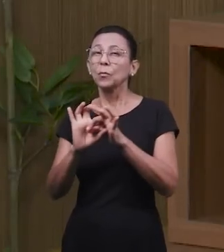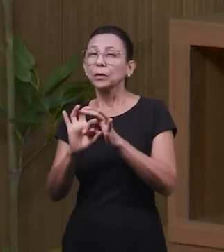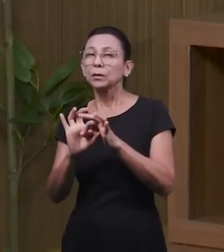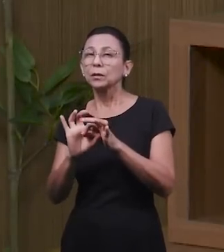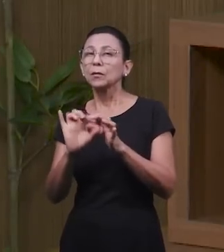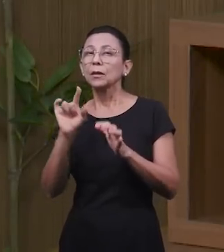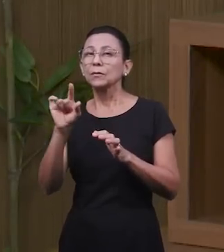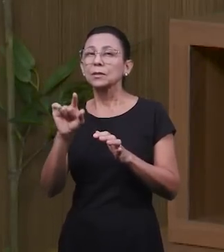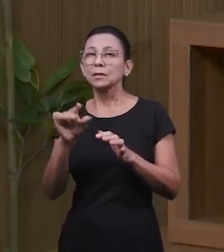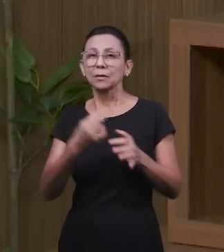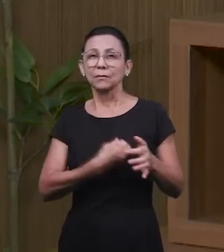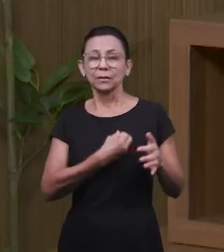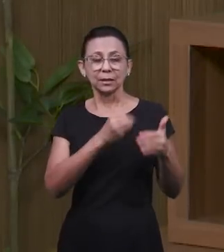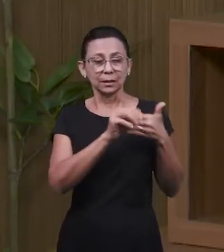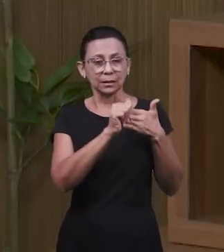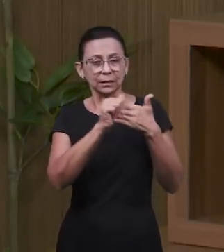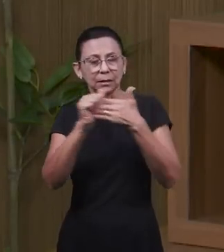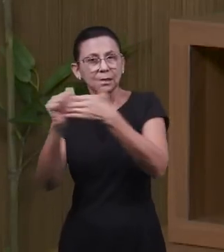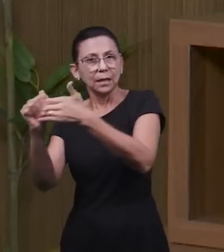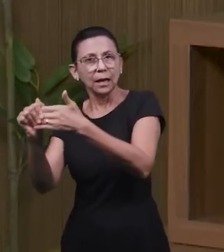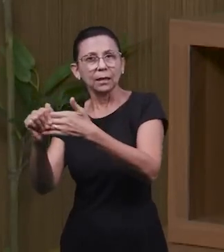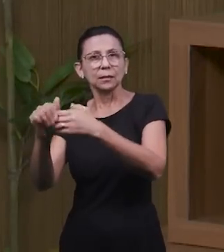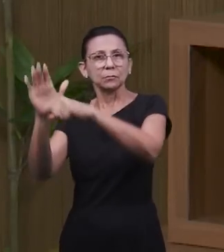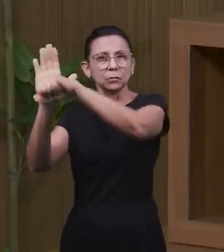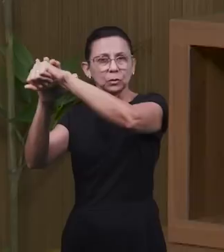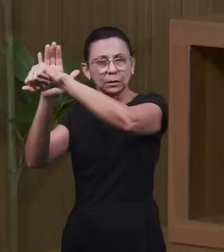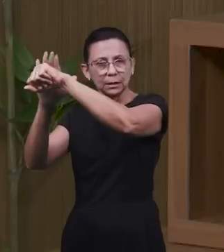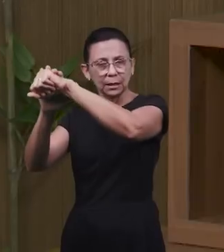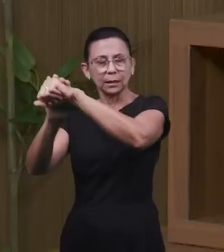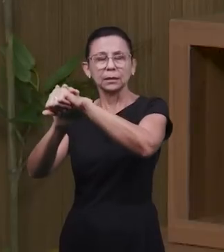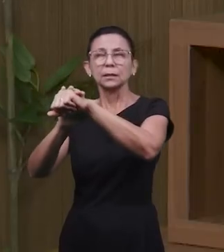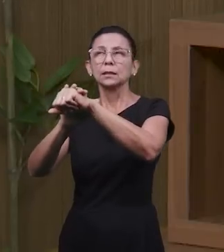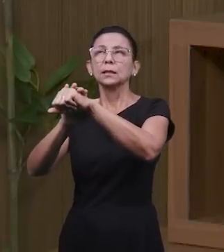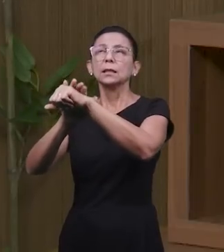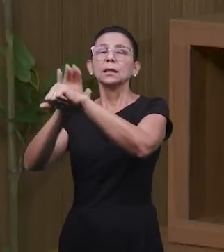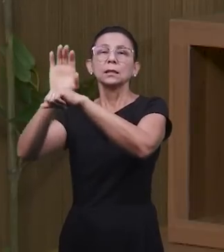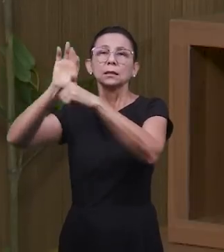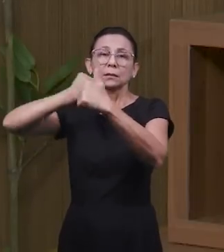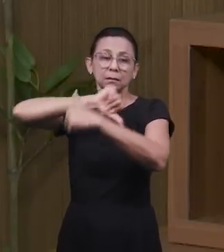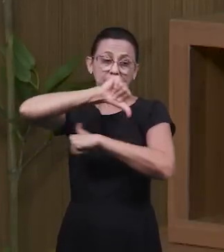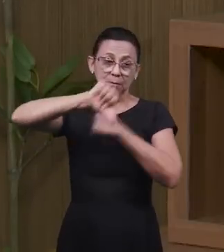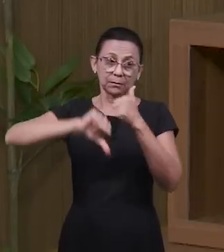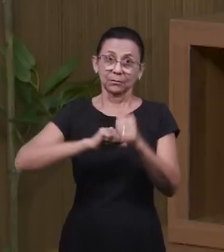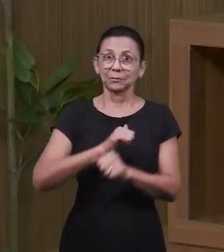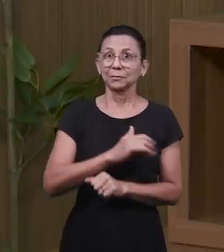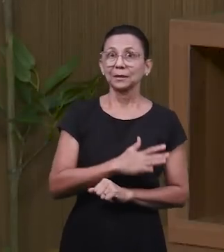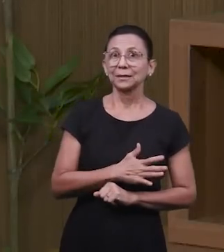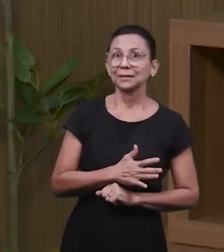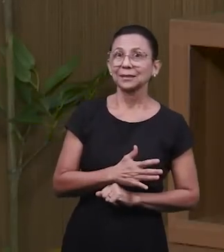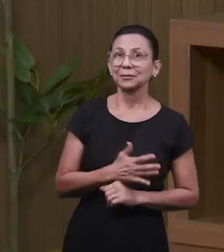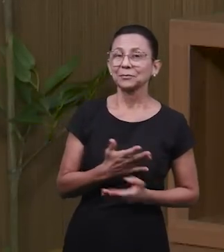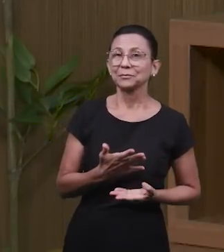é você poder sentir a presença dEle, é ter sua vida transformada por Ele.